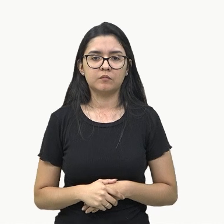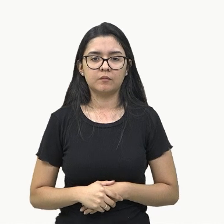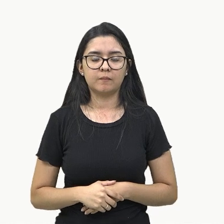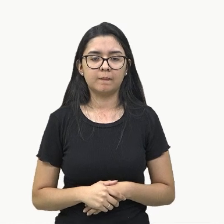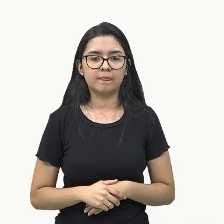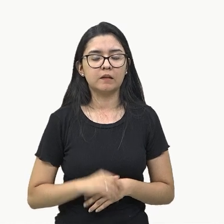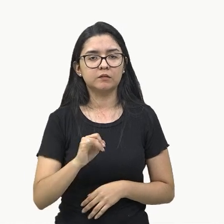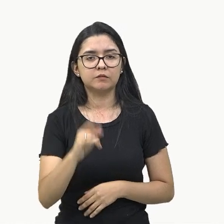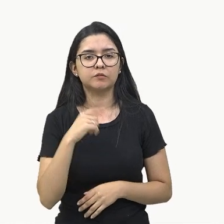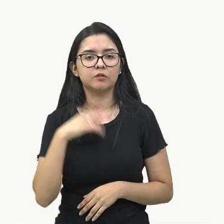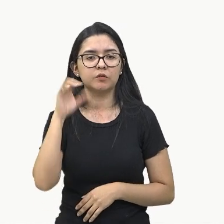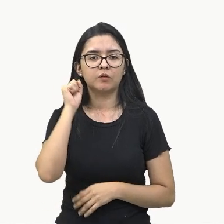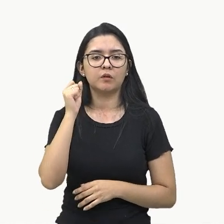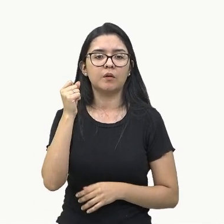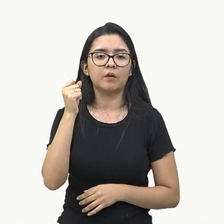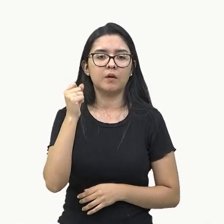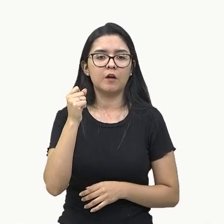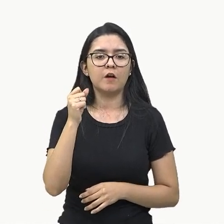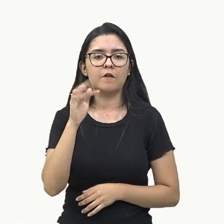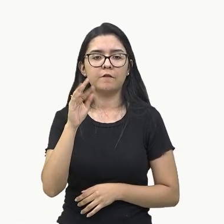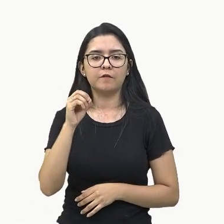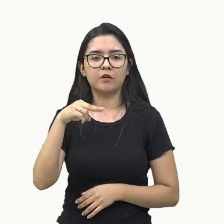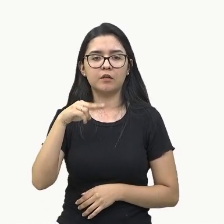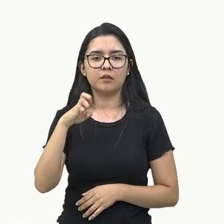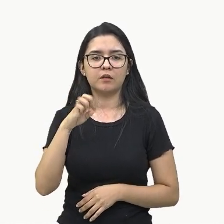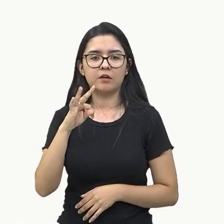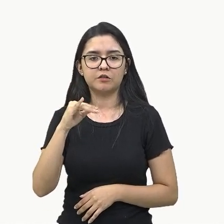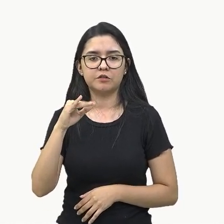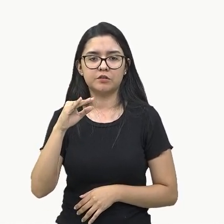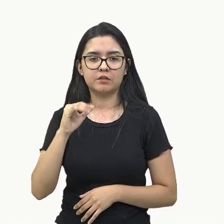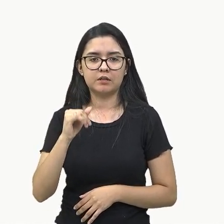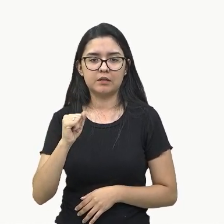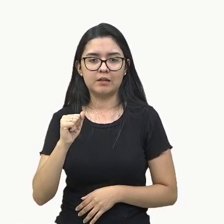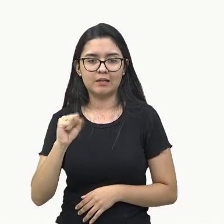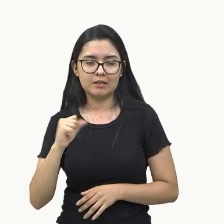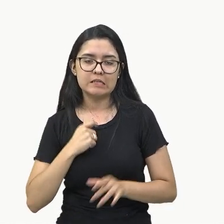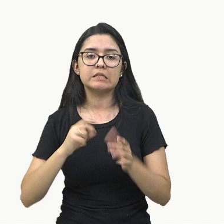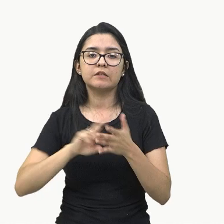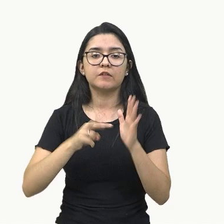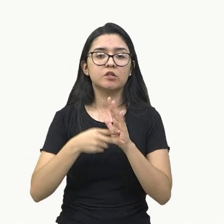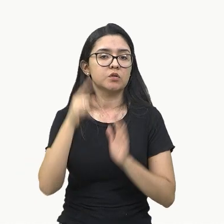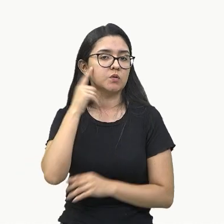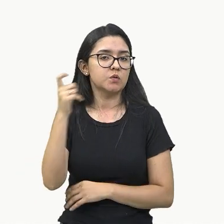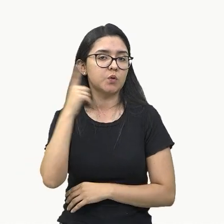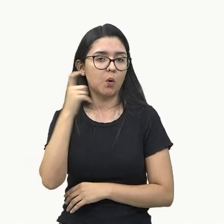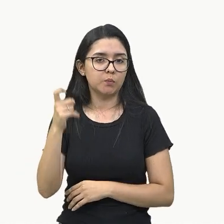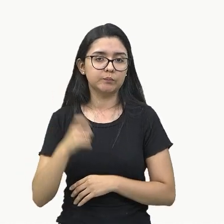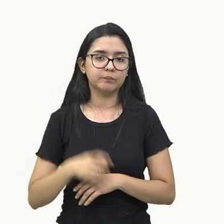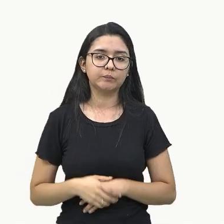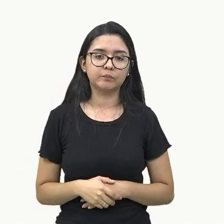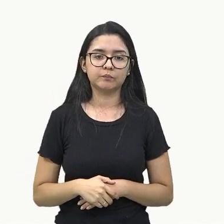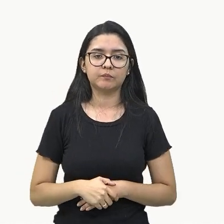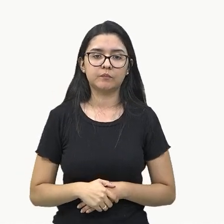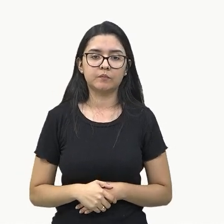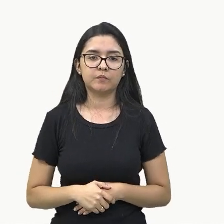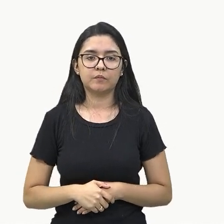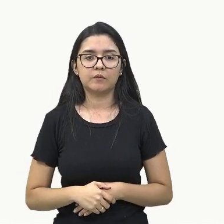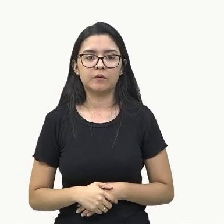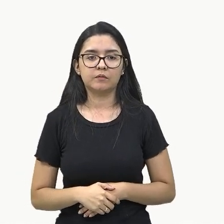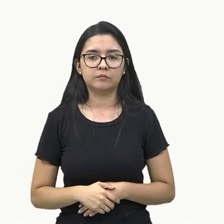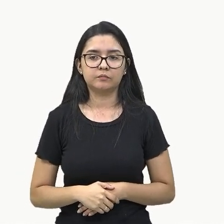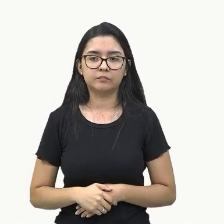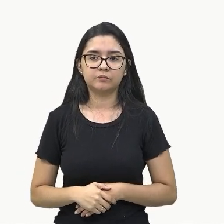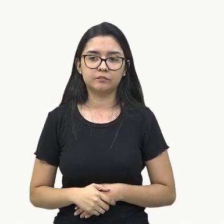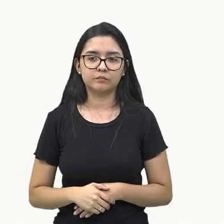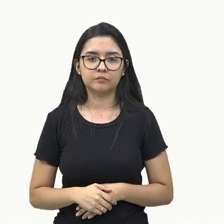vocês ouvirem a palavra fonética, você pensa em som, certo? Fonética, pensa